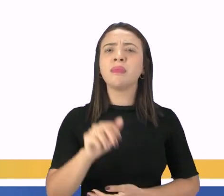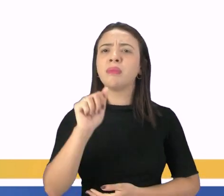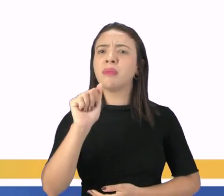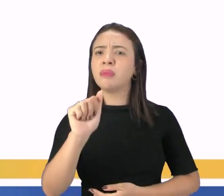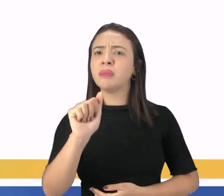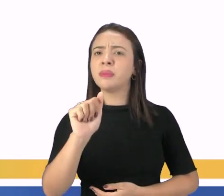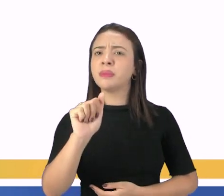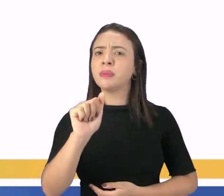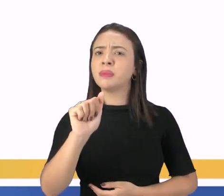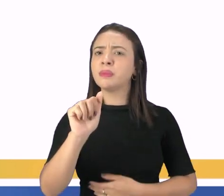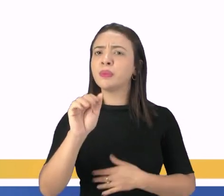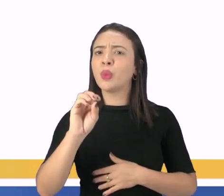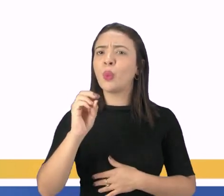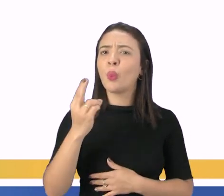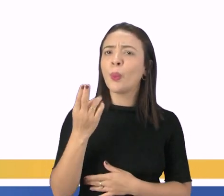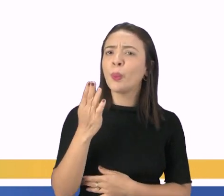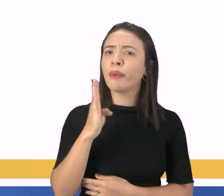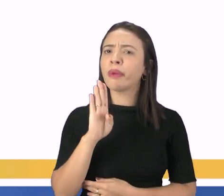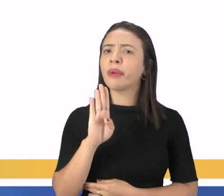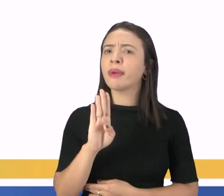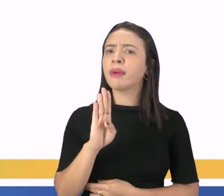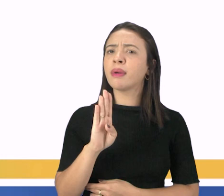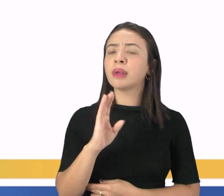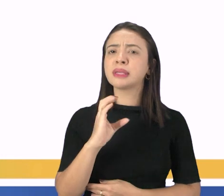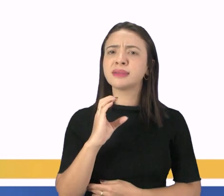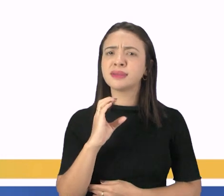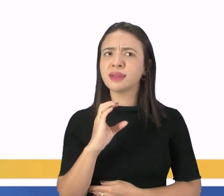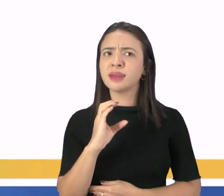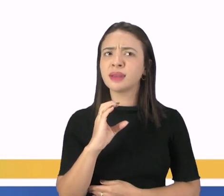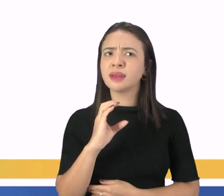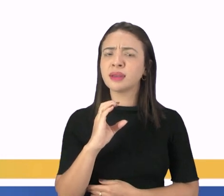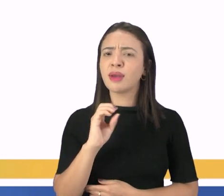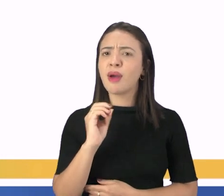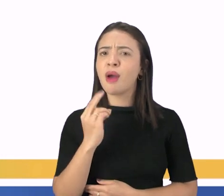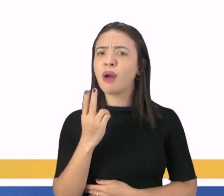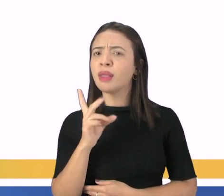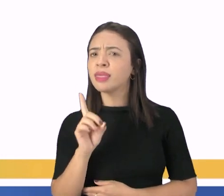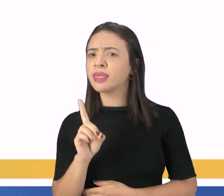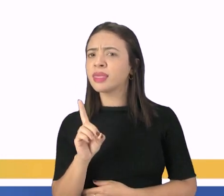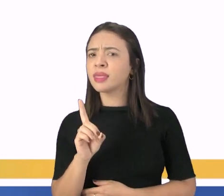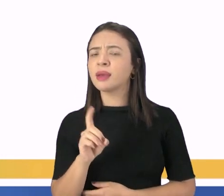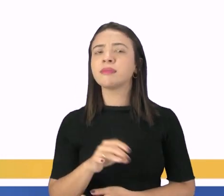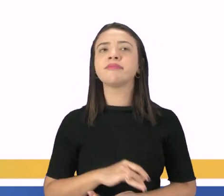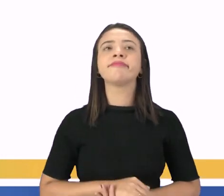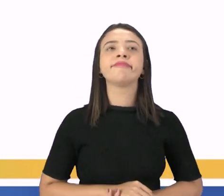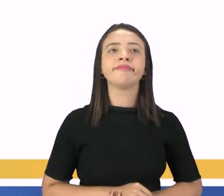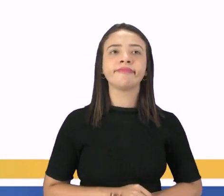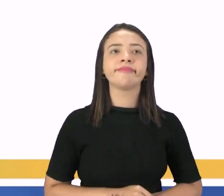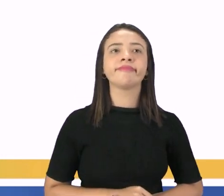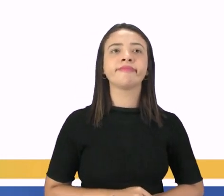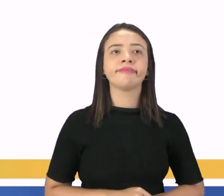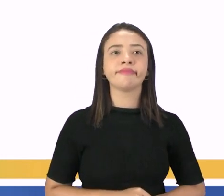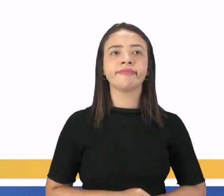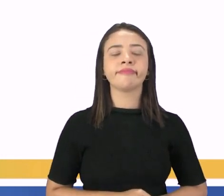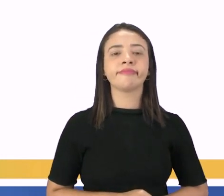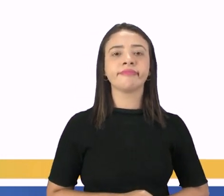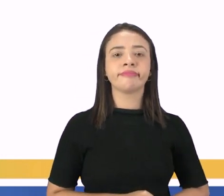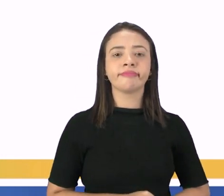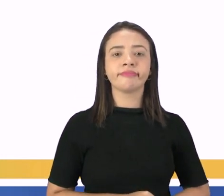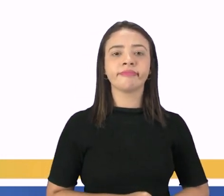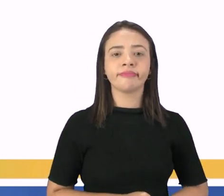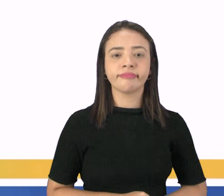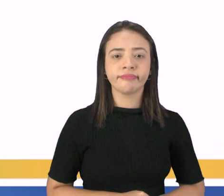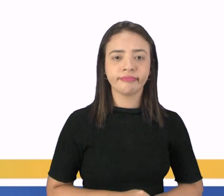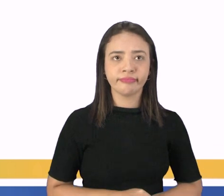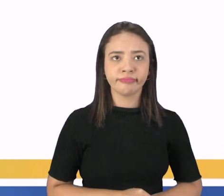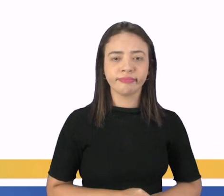B, Inglaterra, França, Alemanha. Letra C, Portugal e Grécia. E letra D, Luxemburgo, Suécia, Áustria e